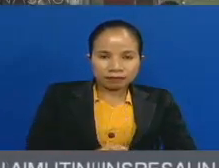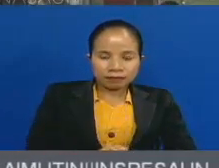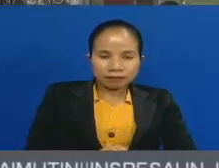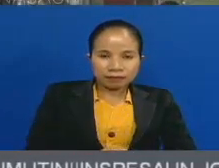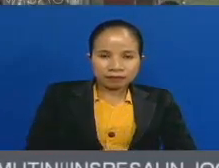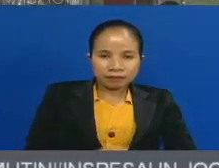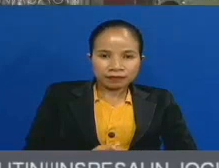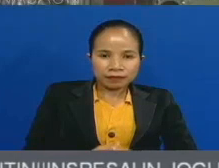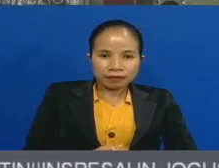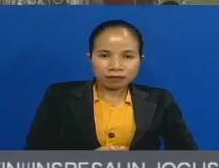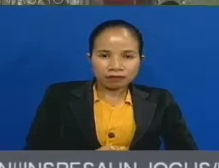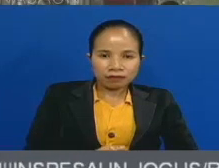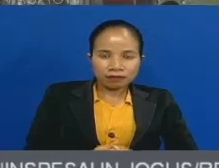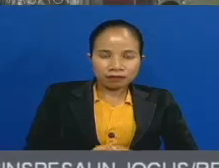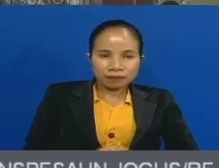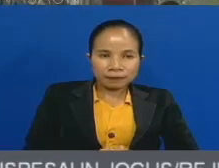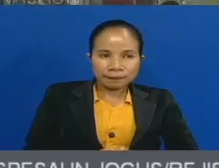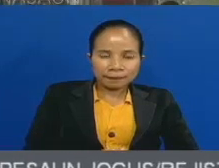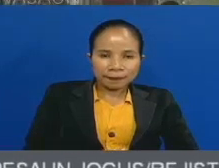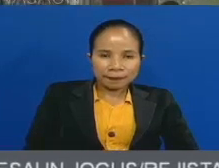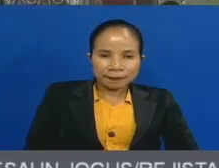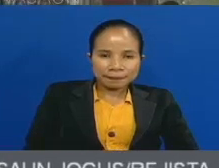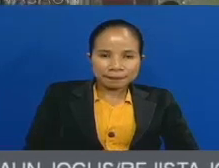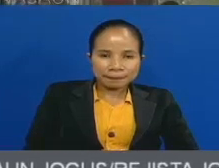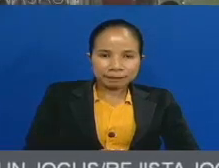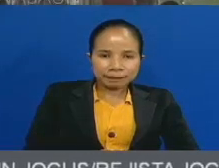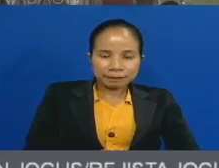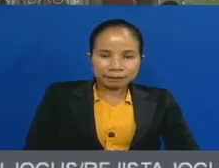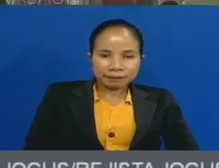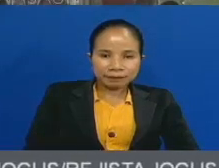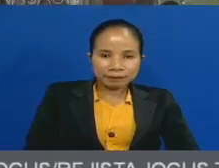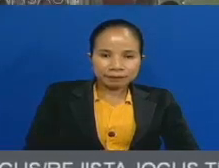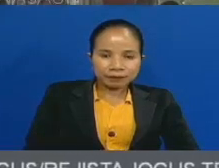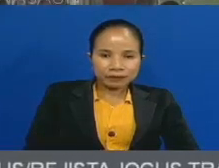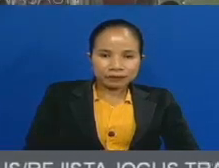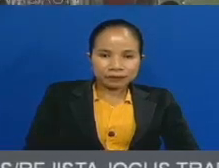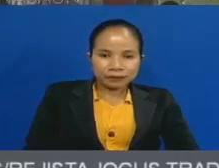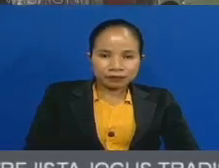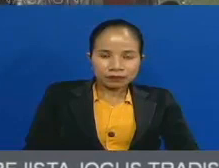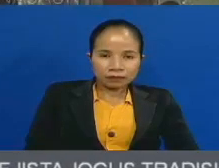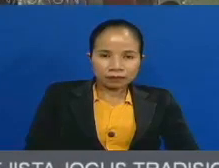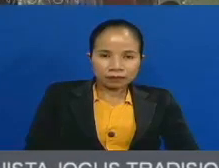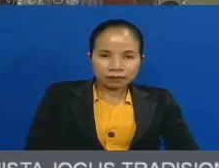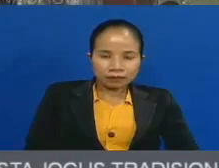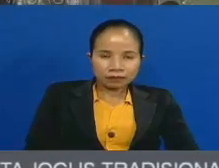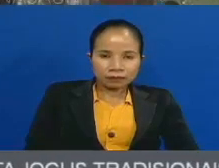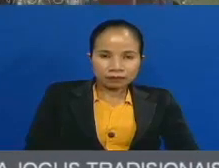Santana, também Nino Koni Santana, a Simuri Daransa Husi, Xanana o Mahudu